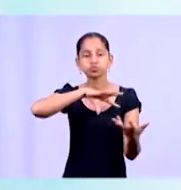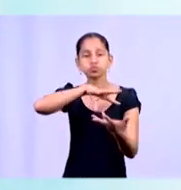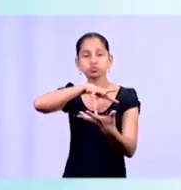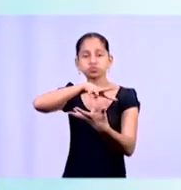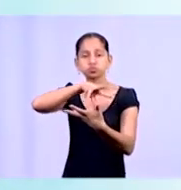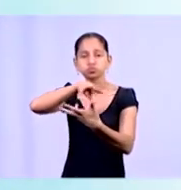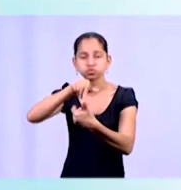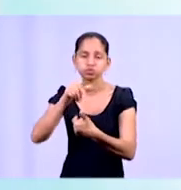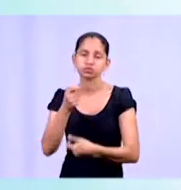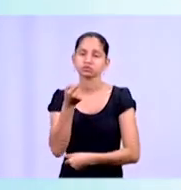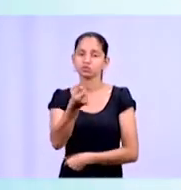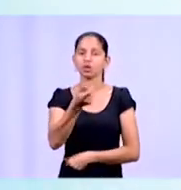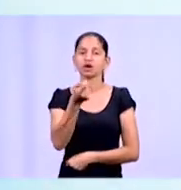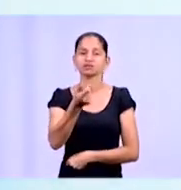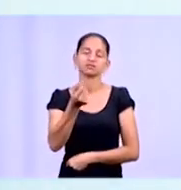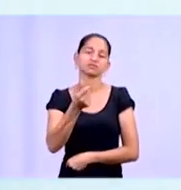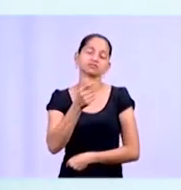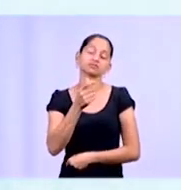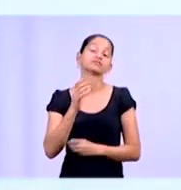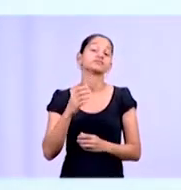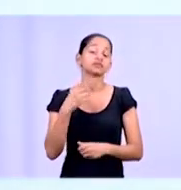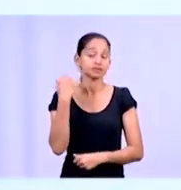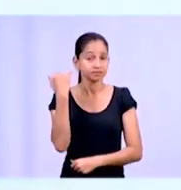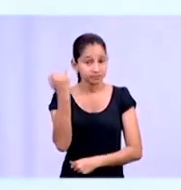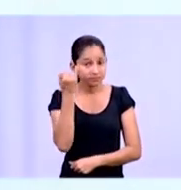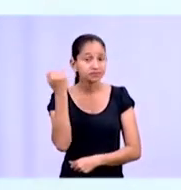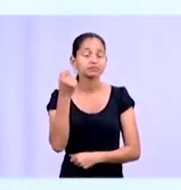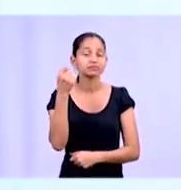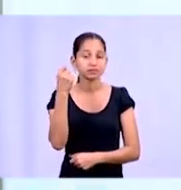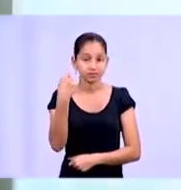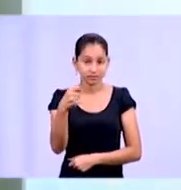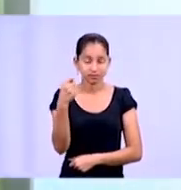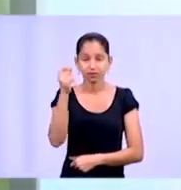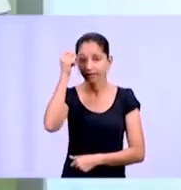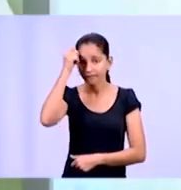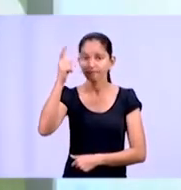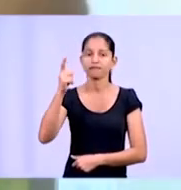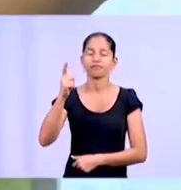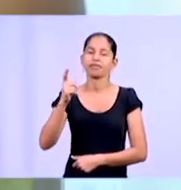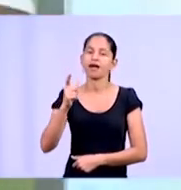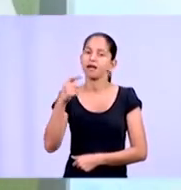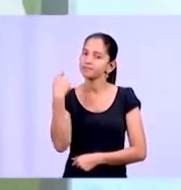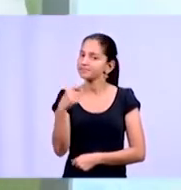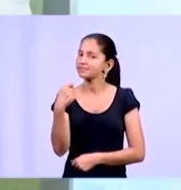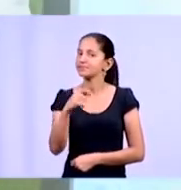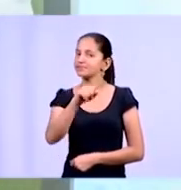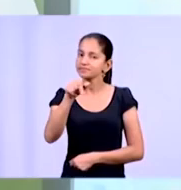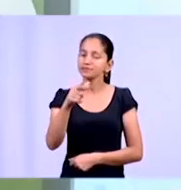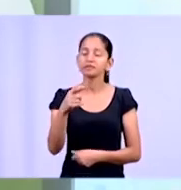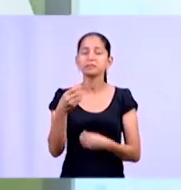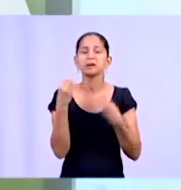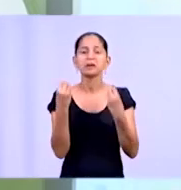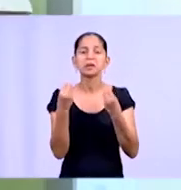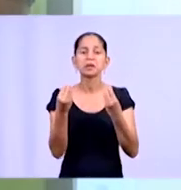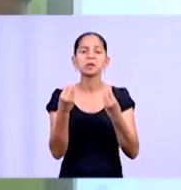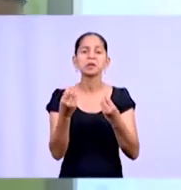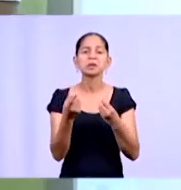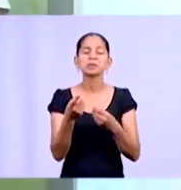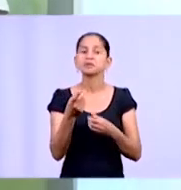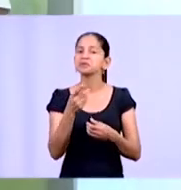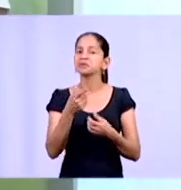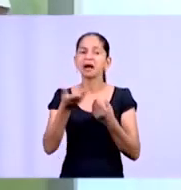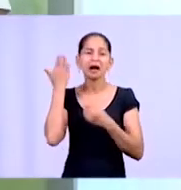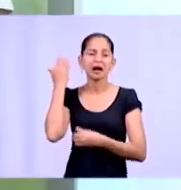mais de um quinto da população. Então a gente tem que estar antenado nessas coisas, o que é que está acontecendo. Mas professor ainda utiliza o Windows XP, está na